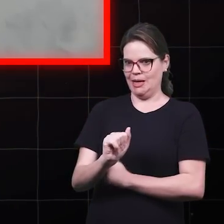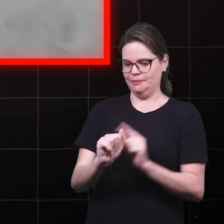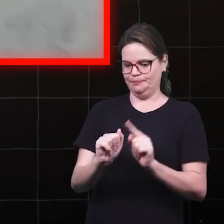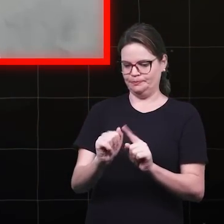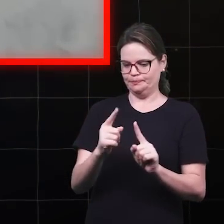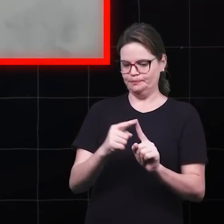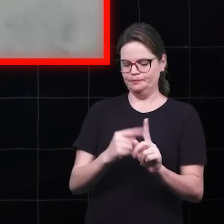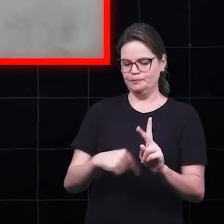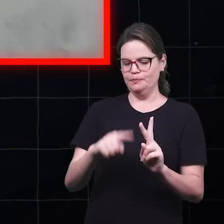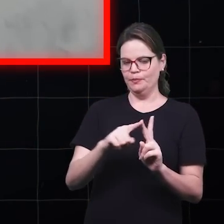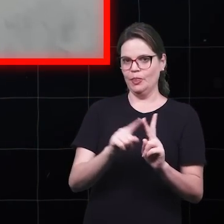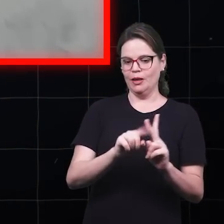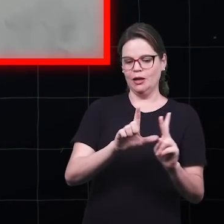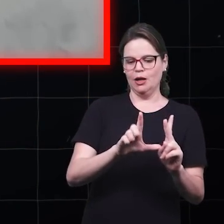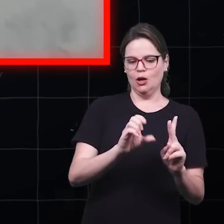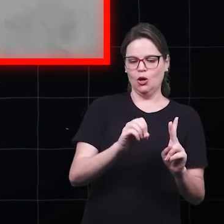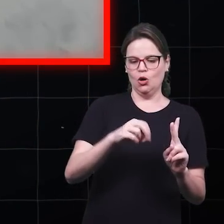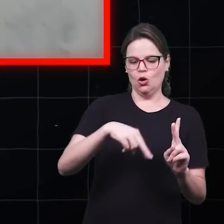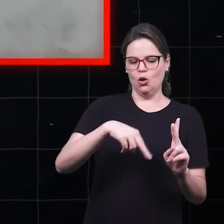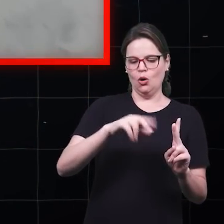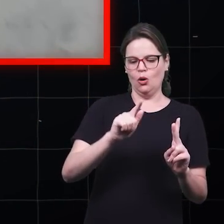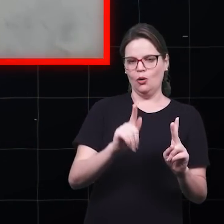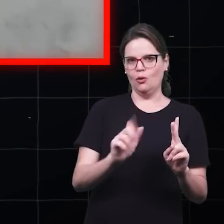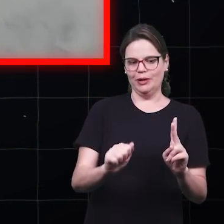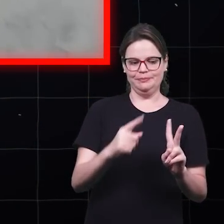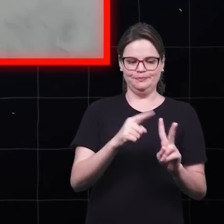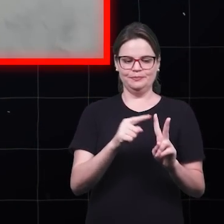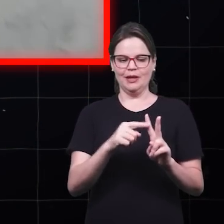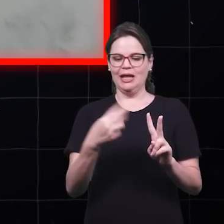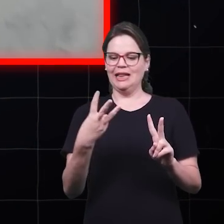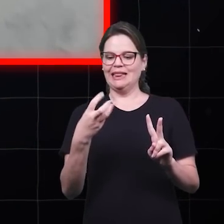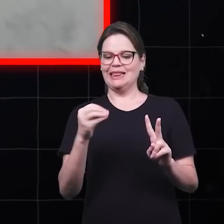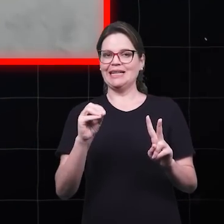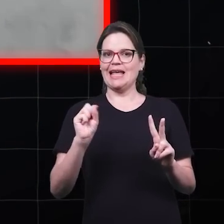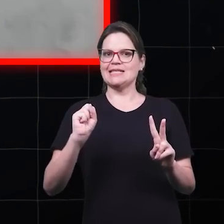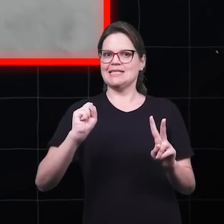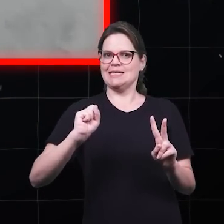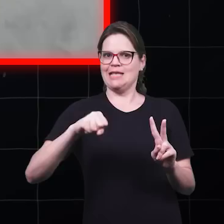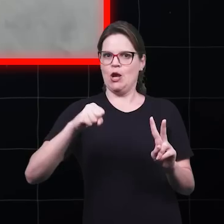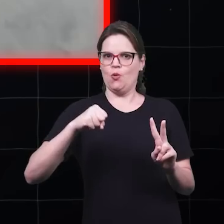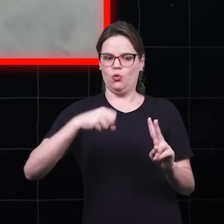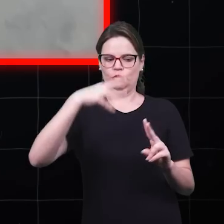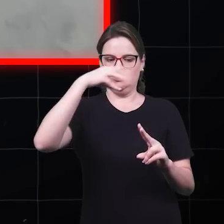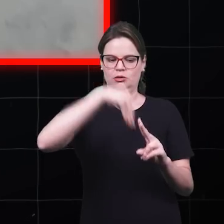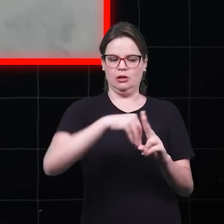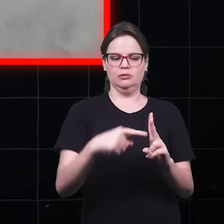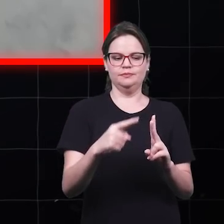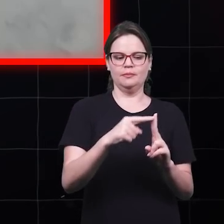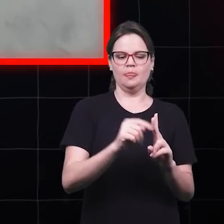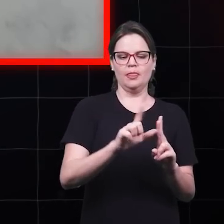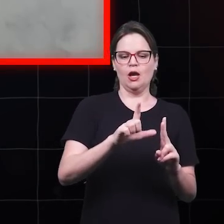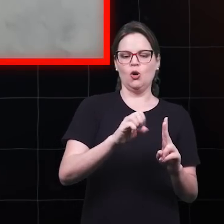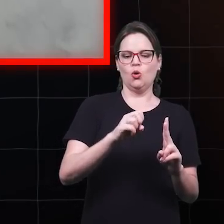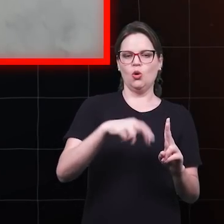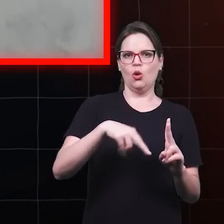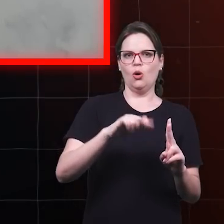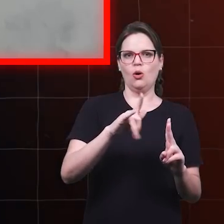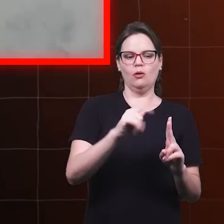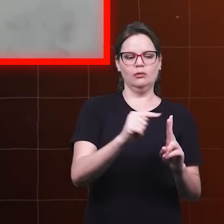tem um tempo de 30 segundos para armazenar essas informações, e a de longa duração, quando você